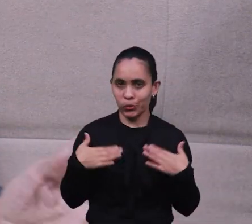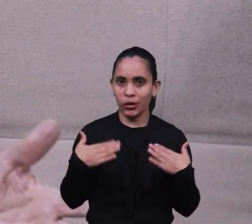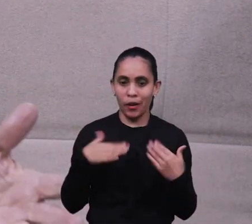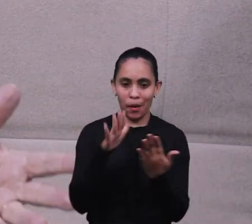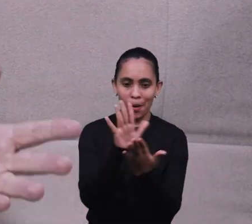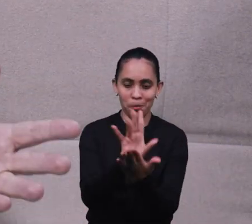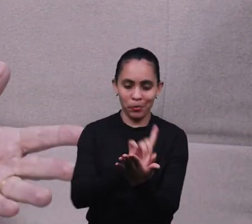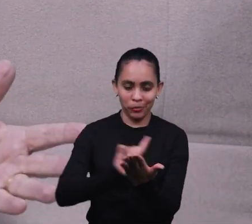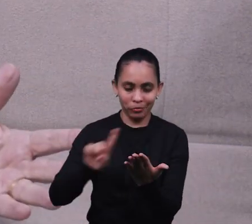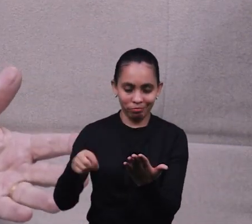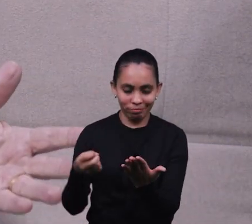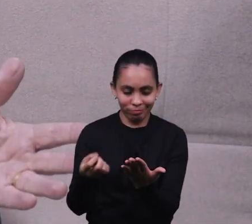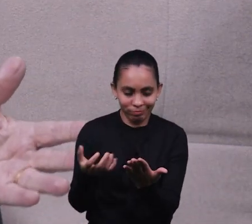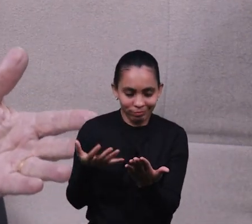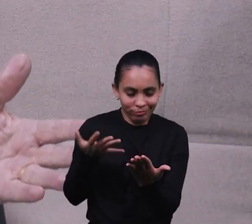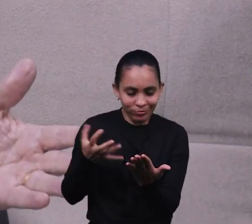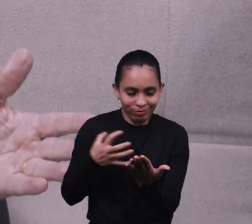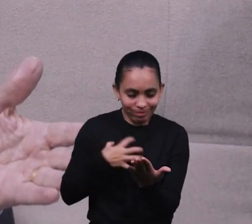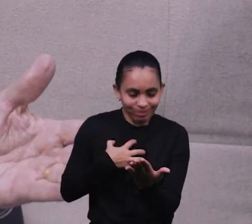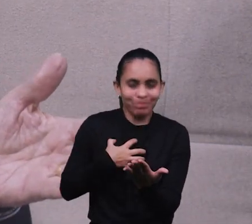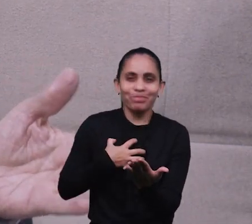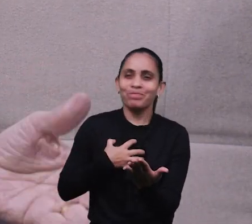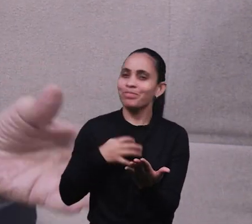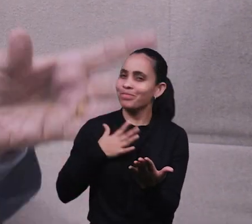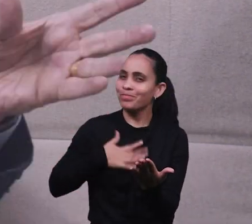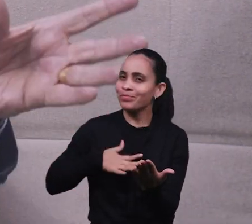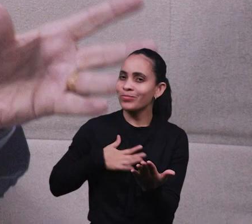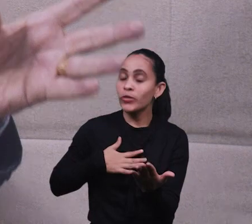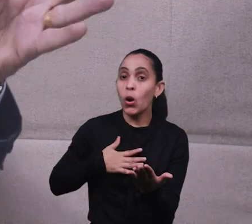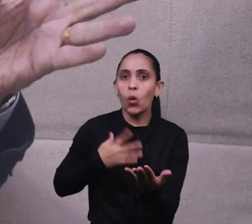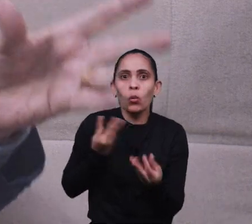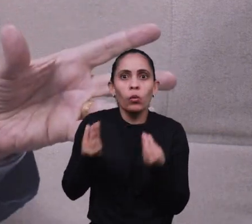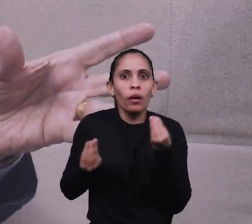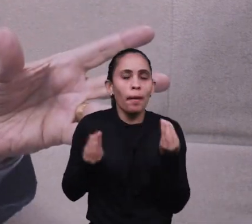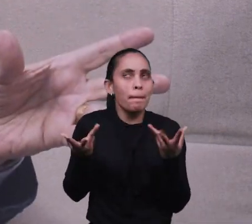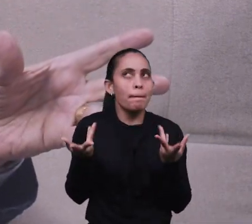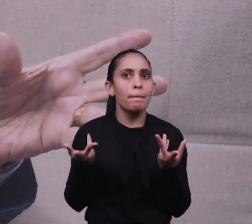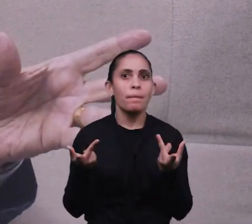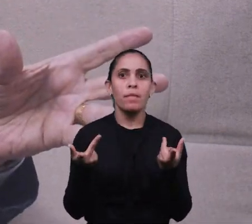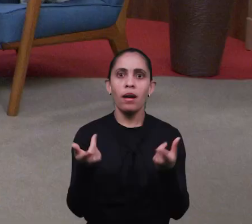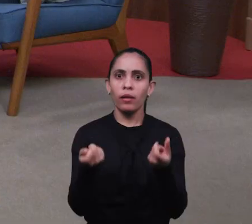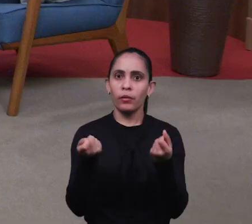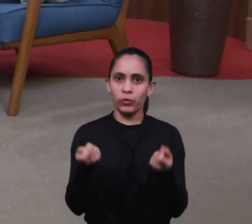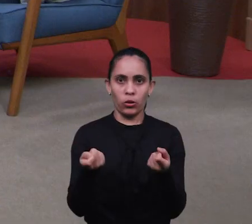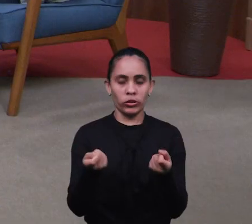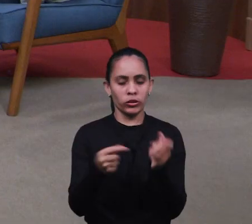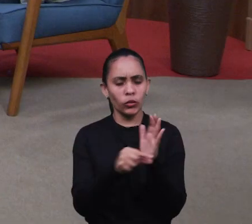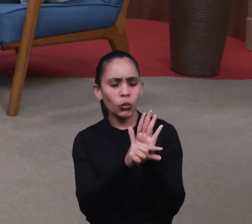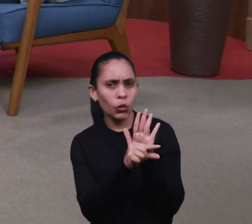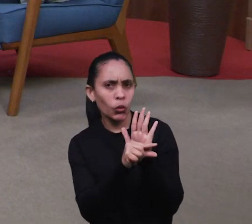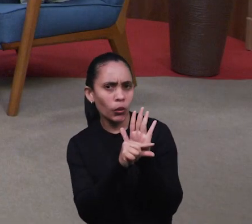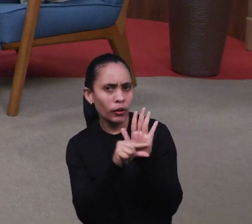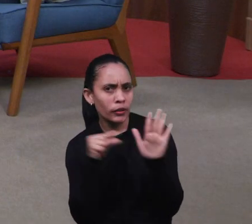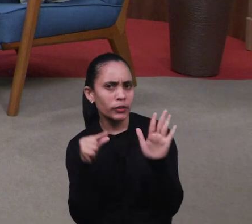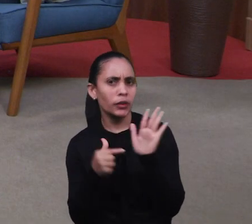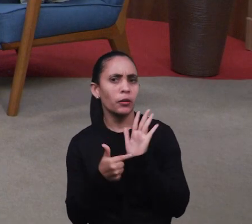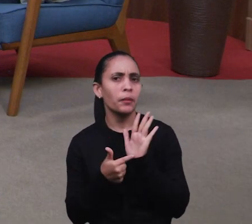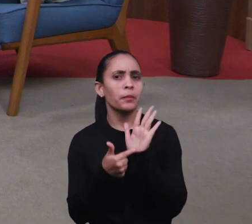Jesus. Observe que coisa gloriosa e maravilhosa. Num versículo, aquilo que é